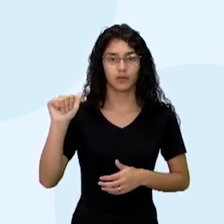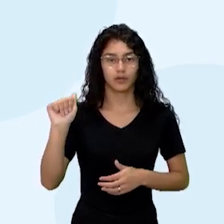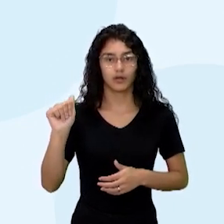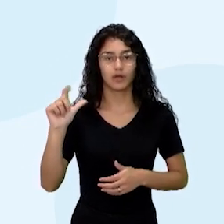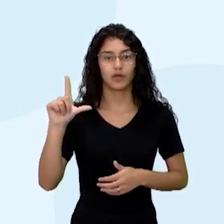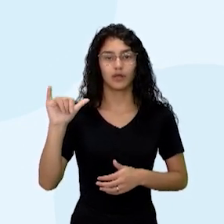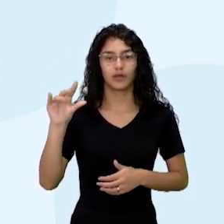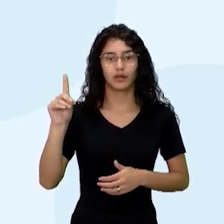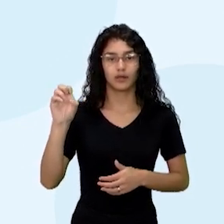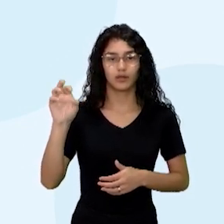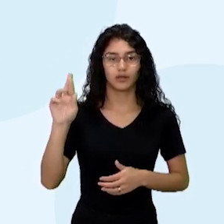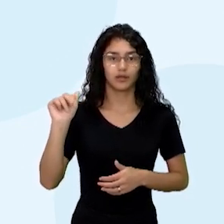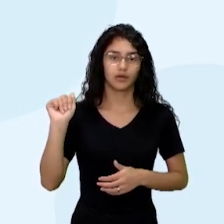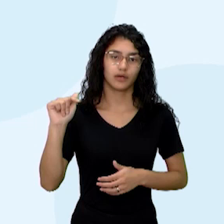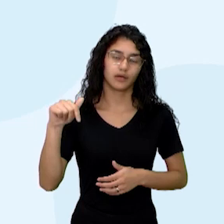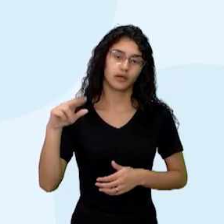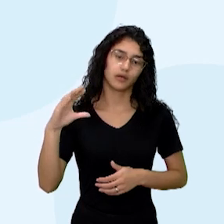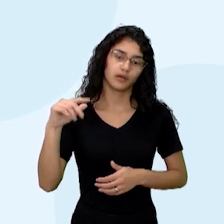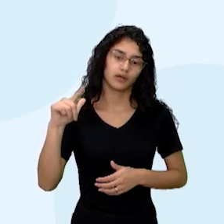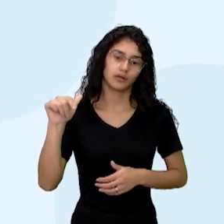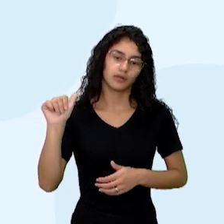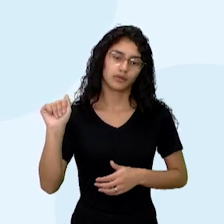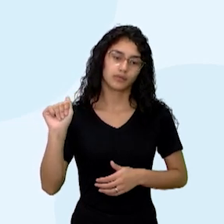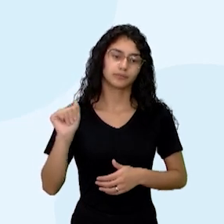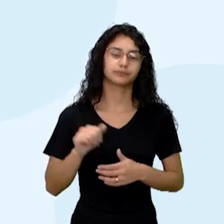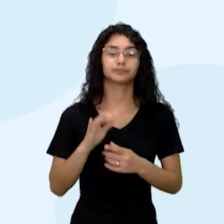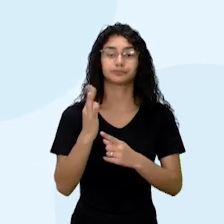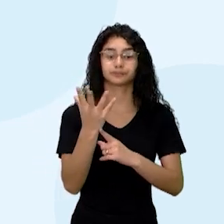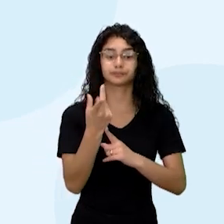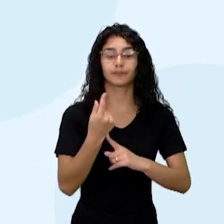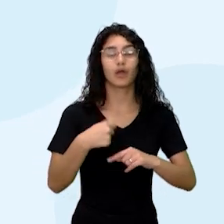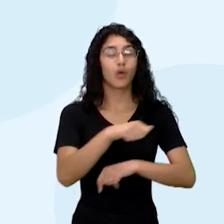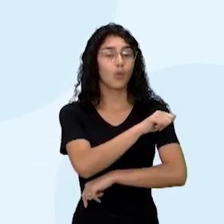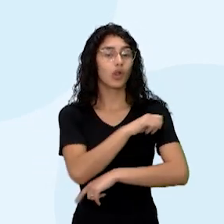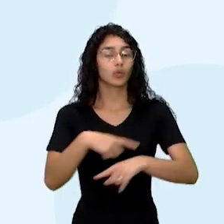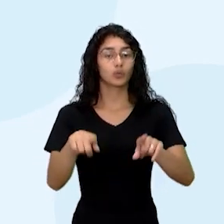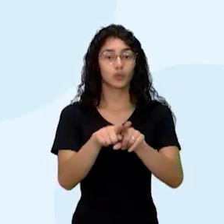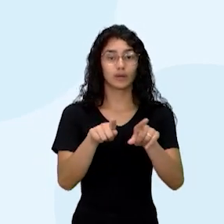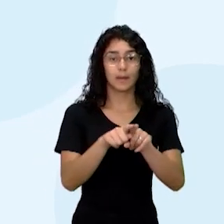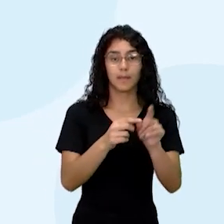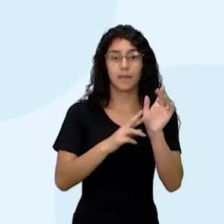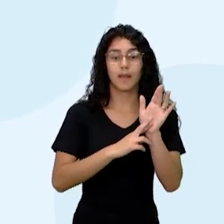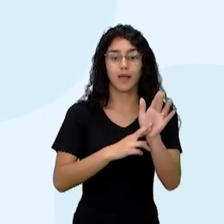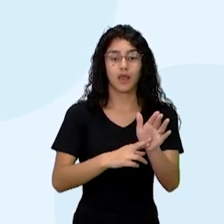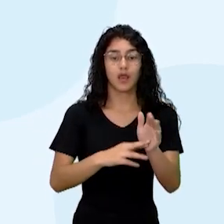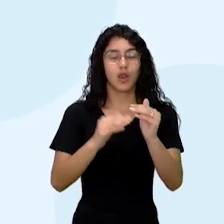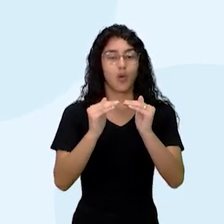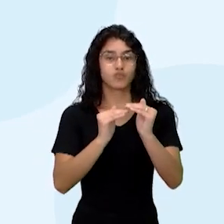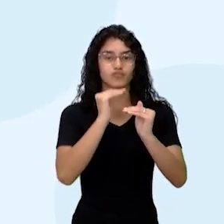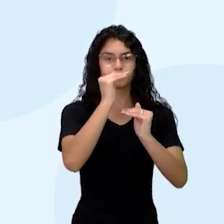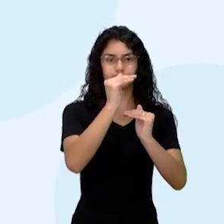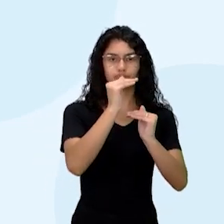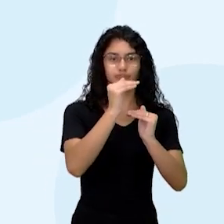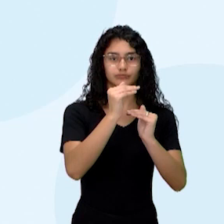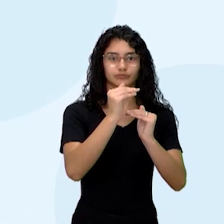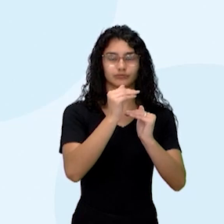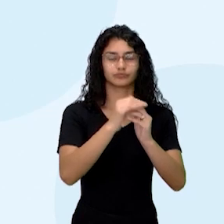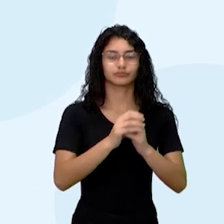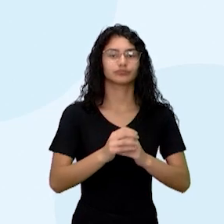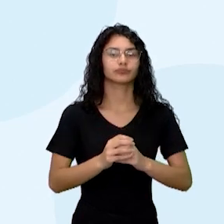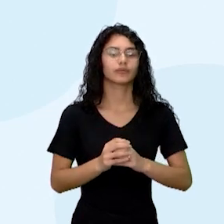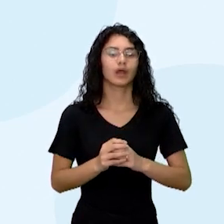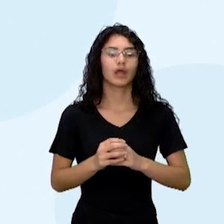Além dessa habilidade acima da média, esses estudantes também costumam apresentar elevada criatividade e